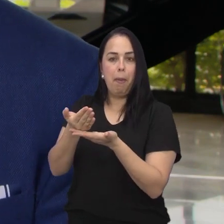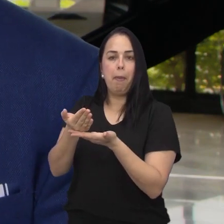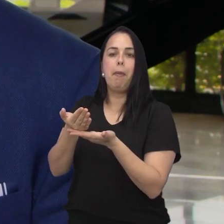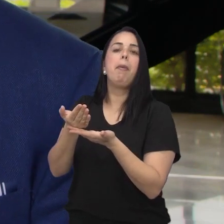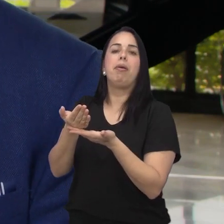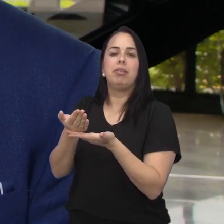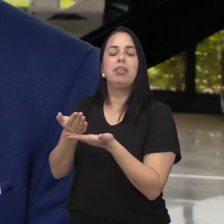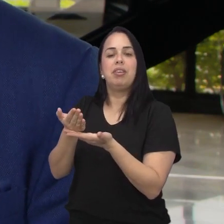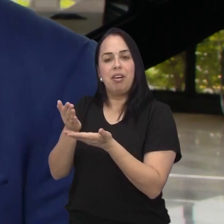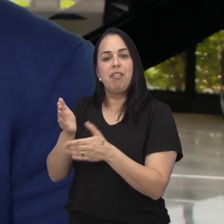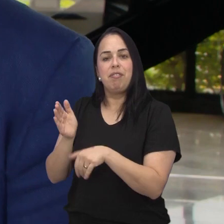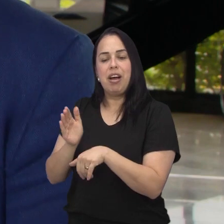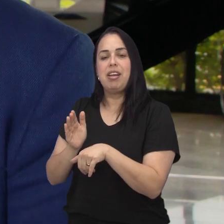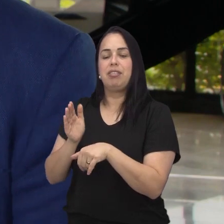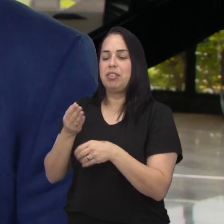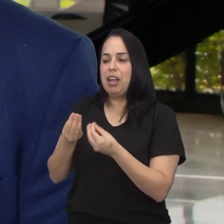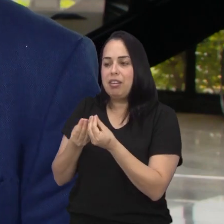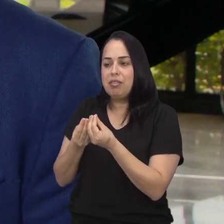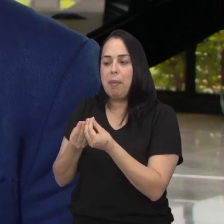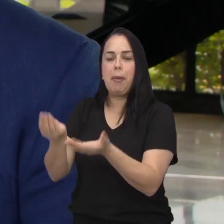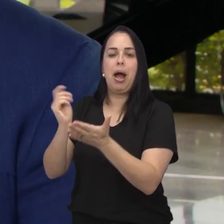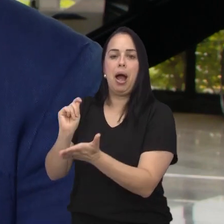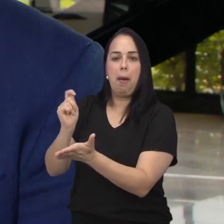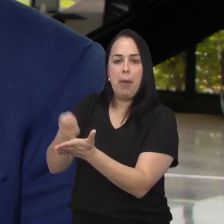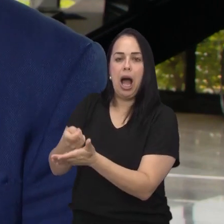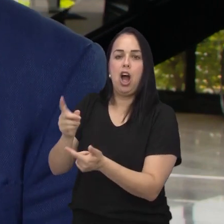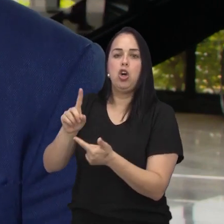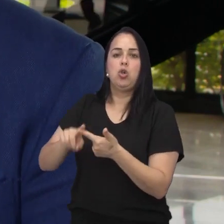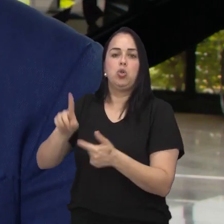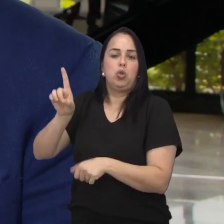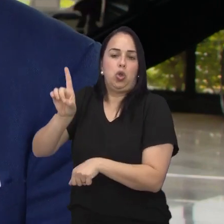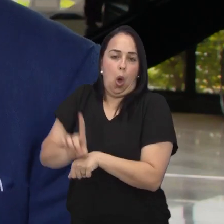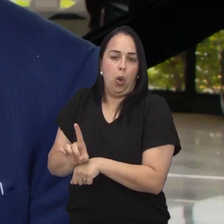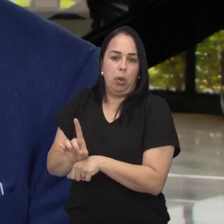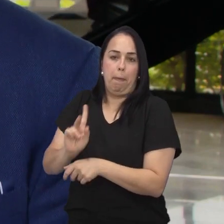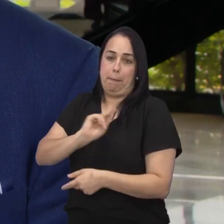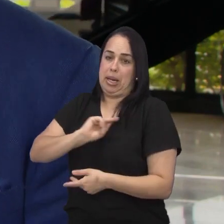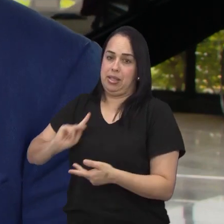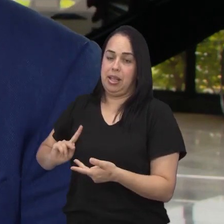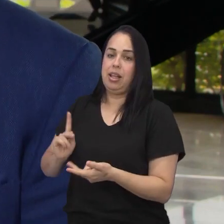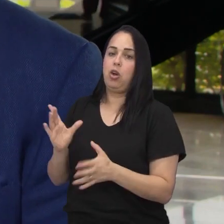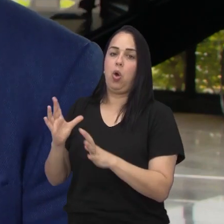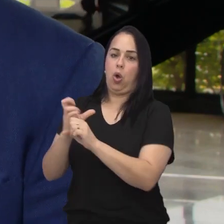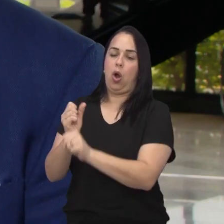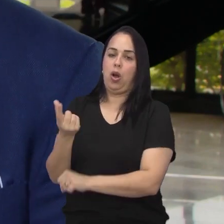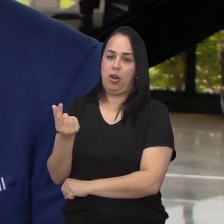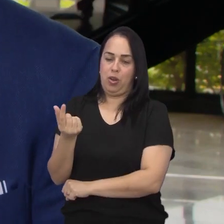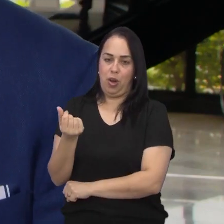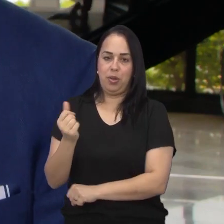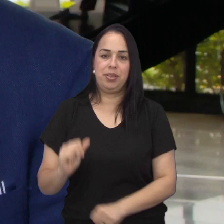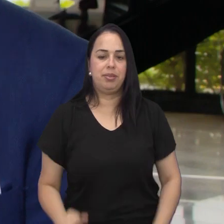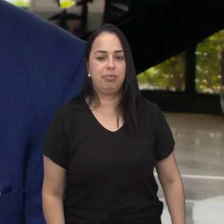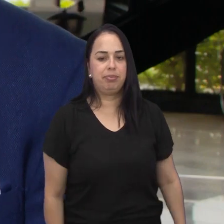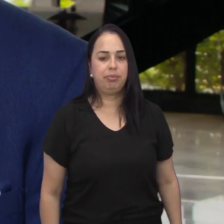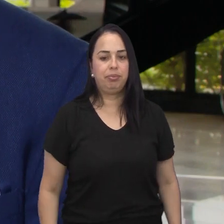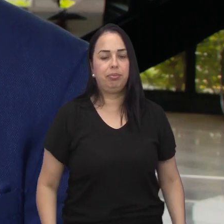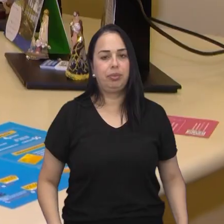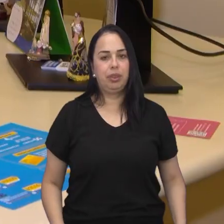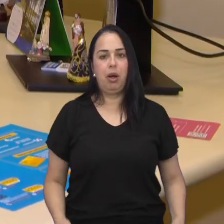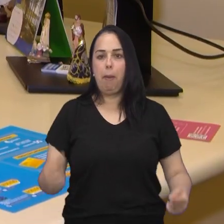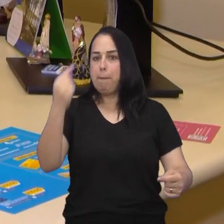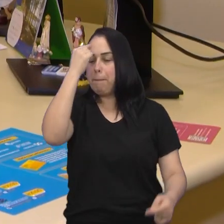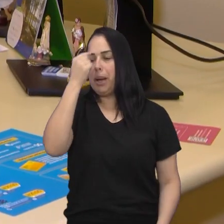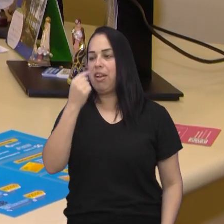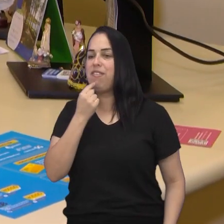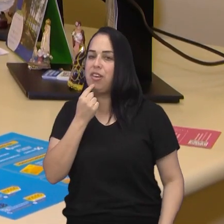como principal ativo fazer com que os seus acionistas ou o dono, o presidente da companhia tenha lucro a partir daquela receita inicial.